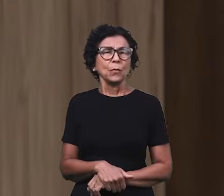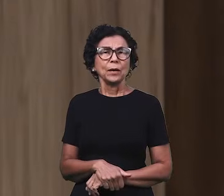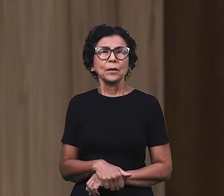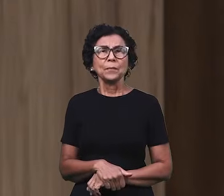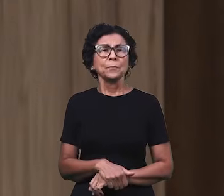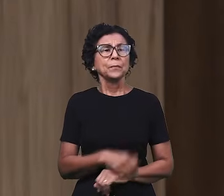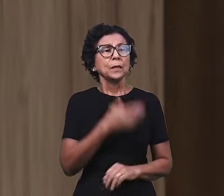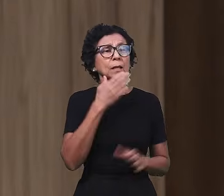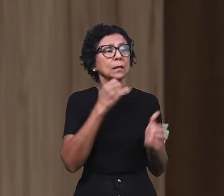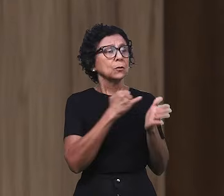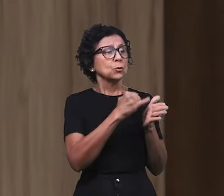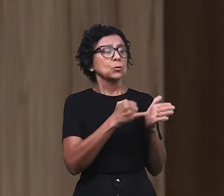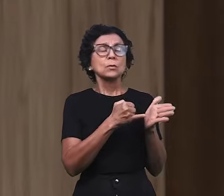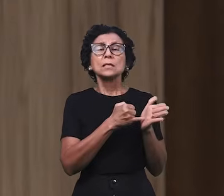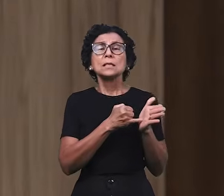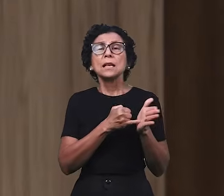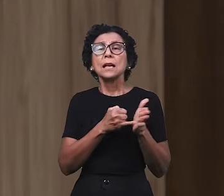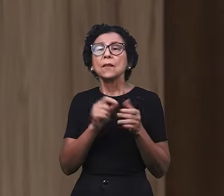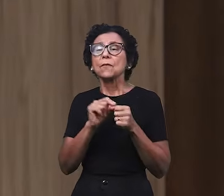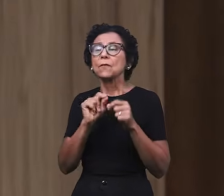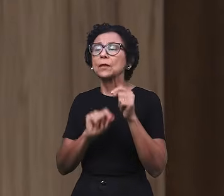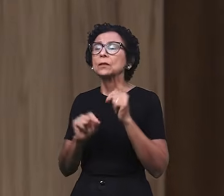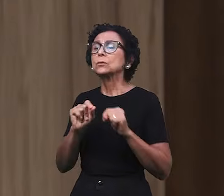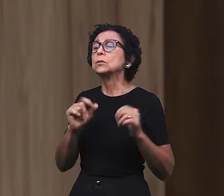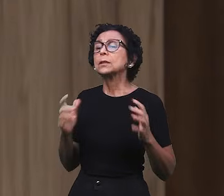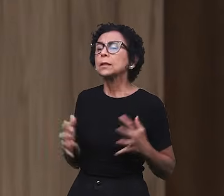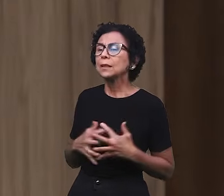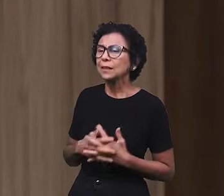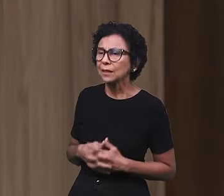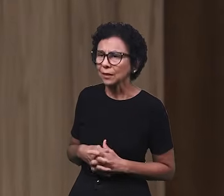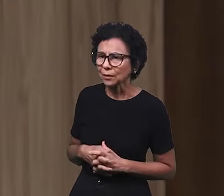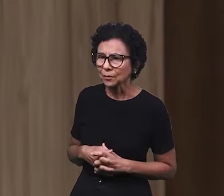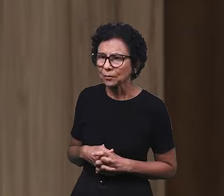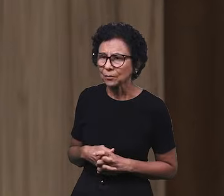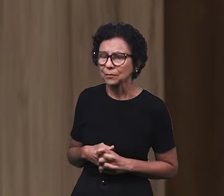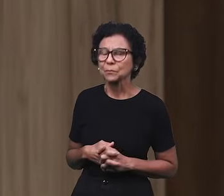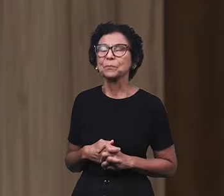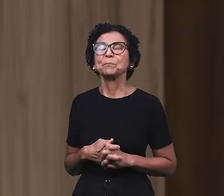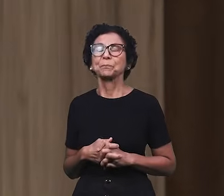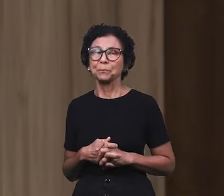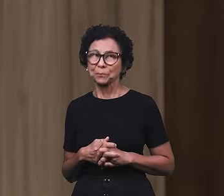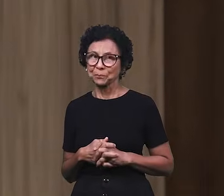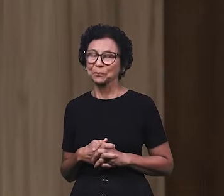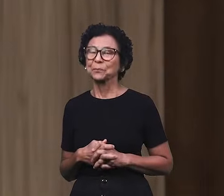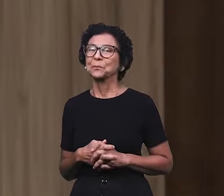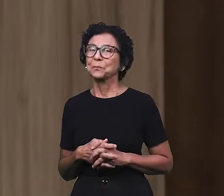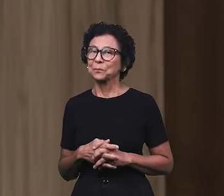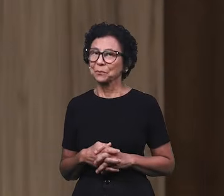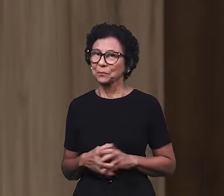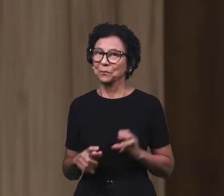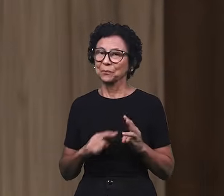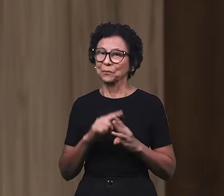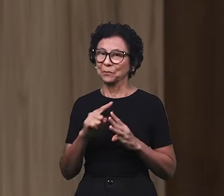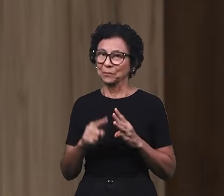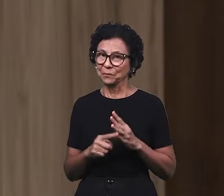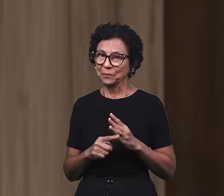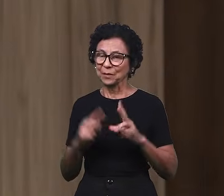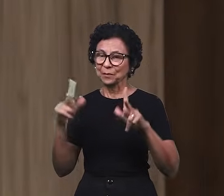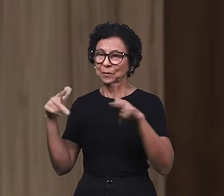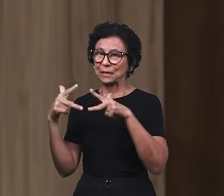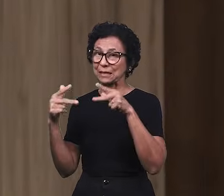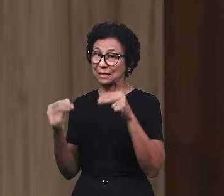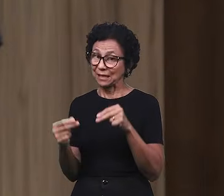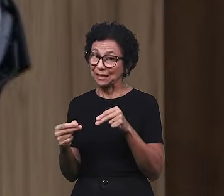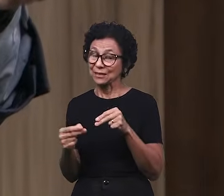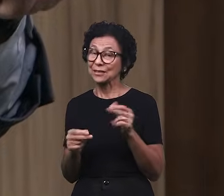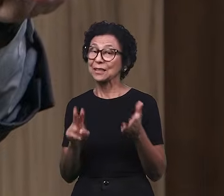que o pai de Jesus, o que José fez disso? Certamente, ele usou esses presentes